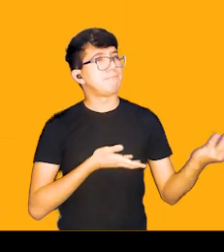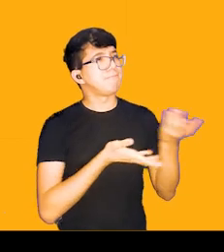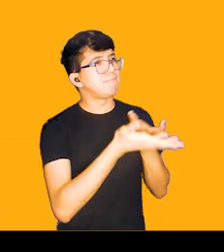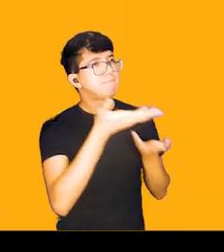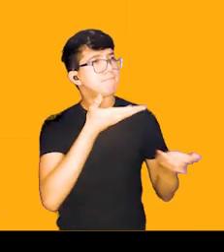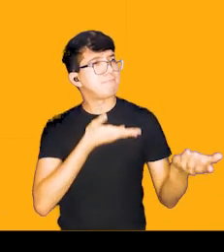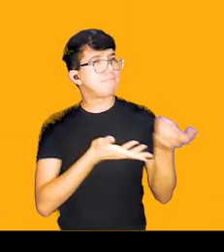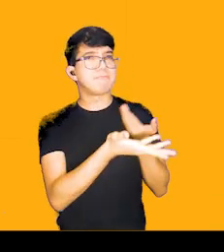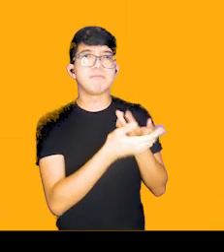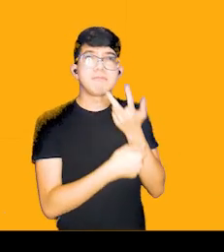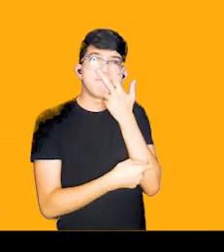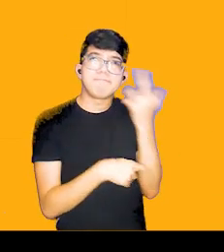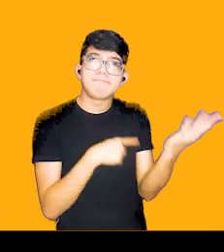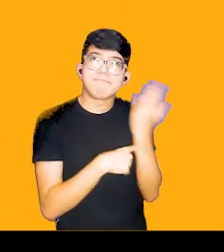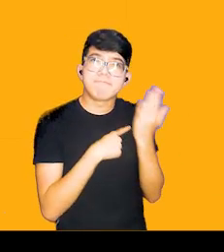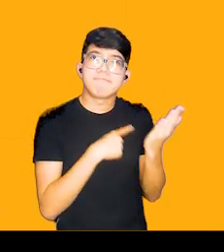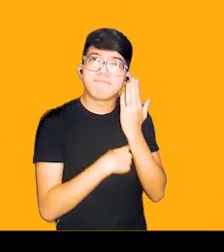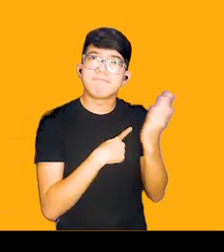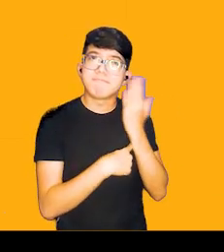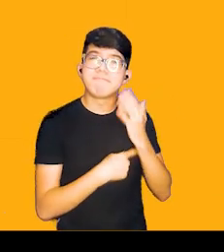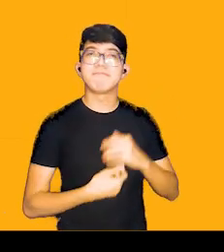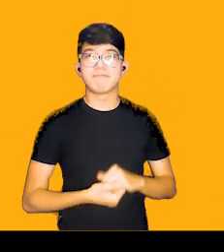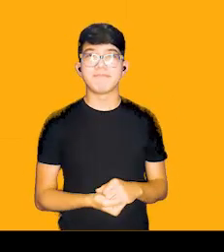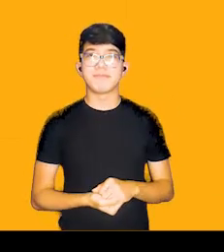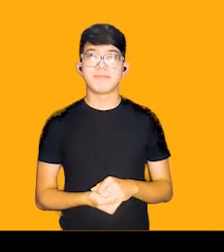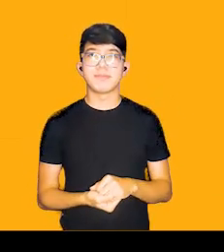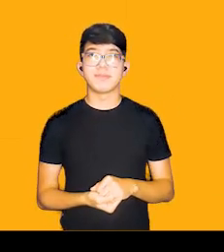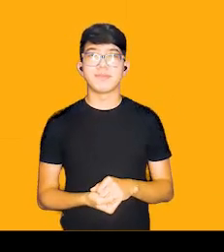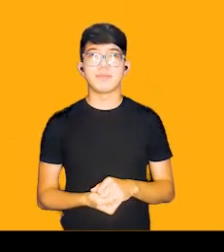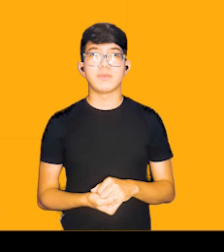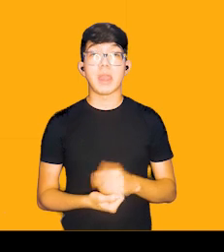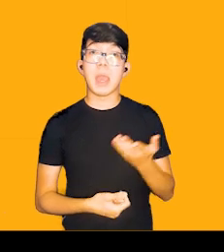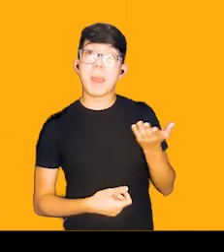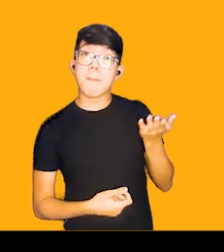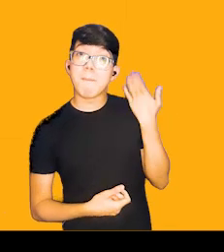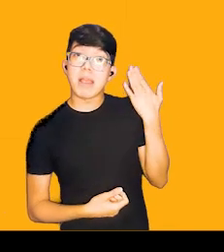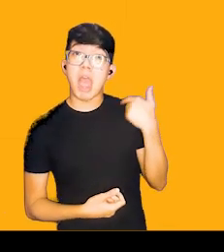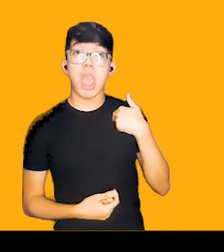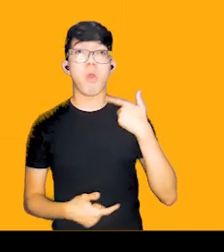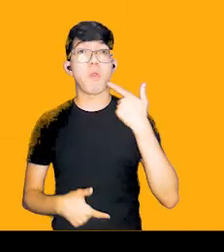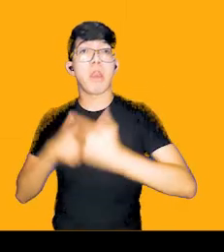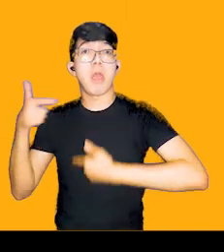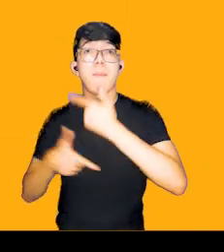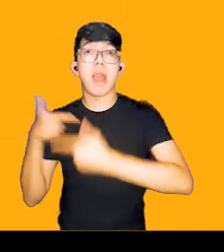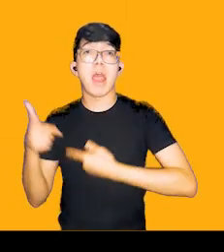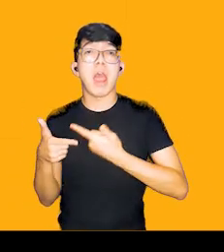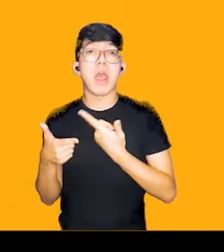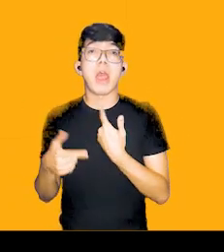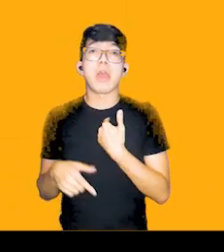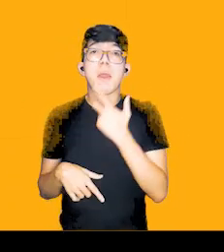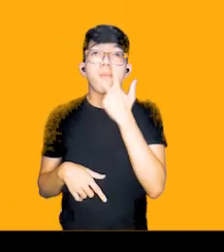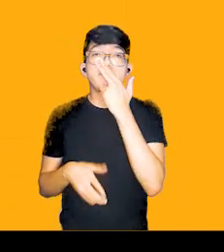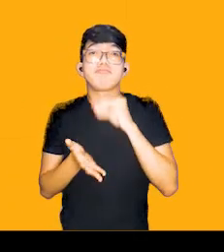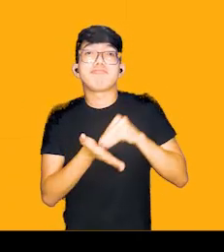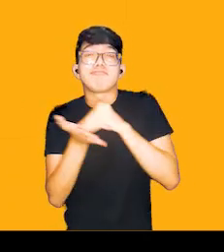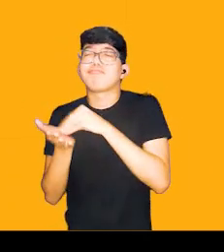um passo a mais, porque até então eu tinha feito muita coisa assim, sem tanta informação